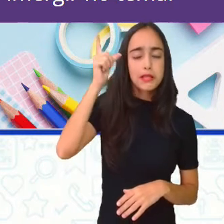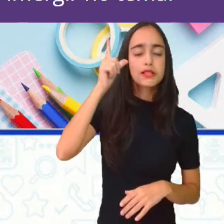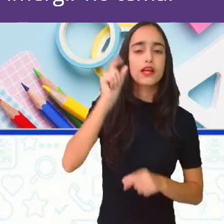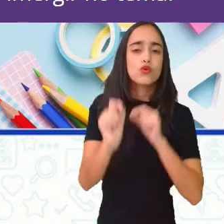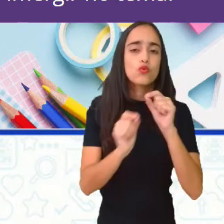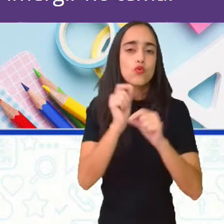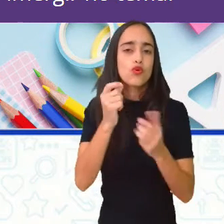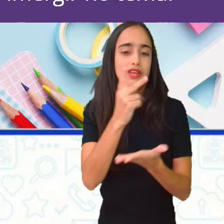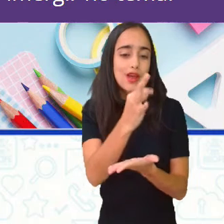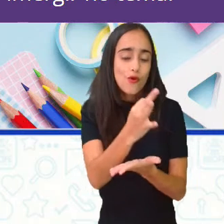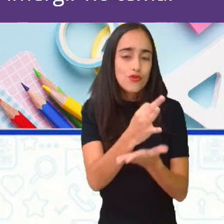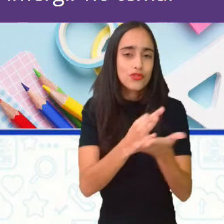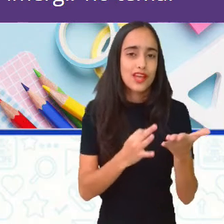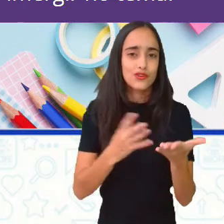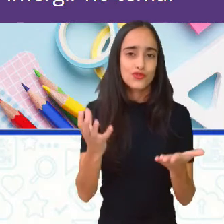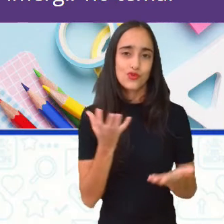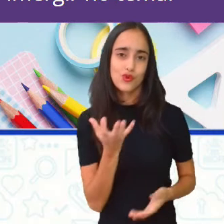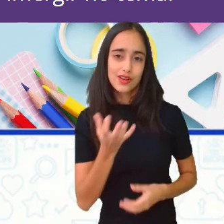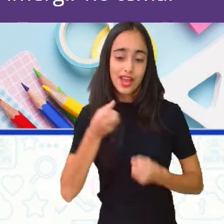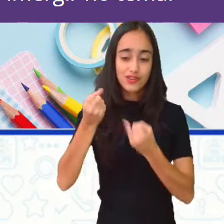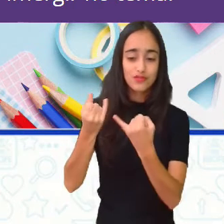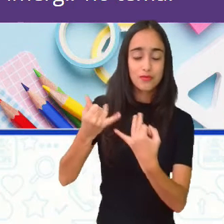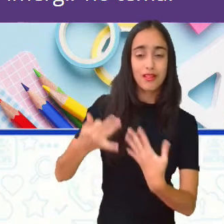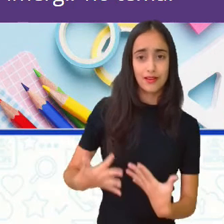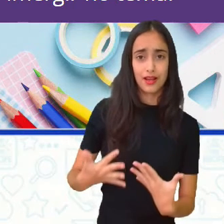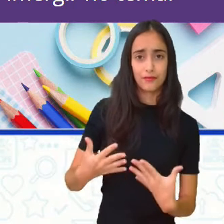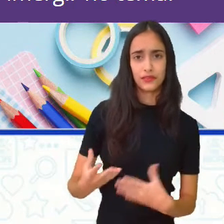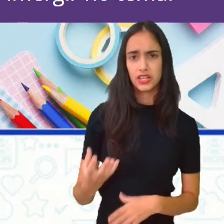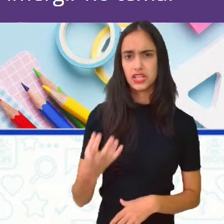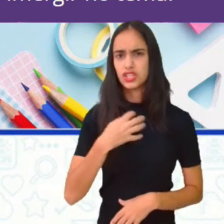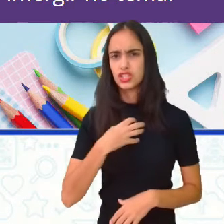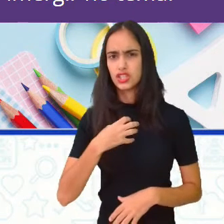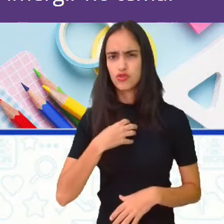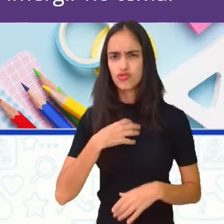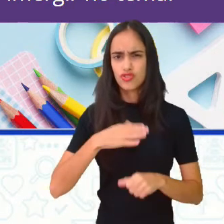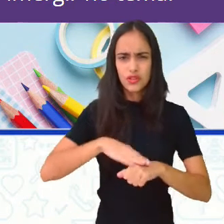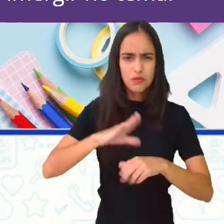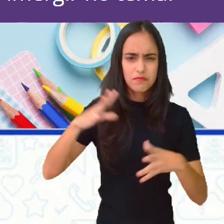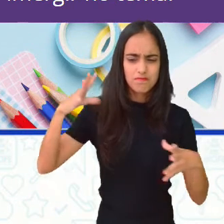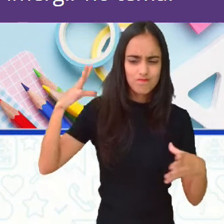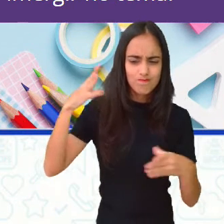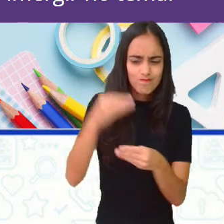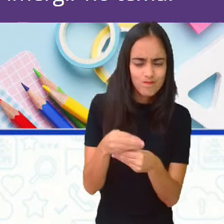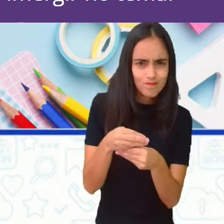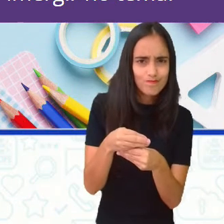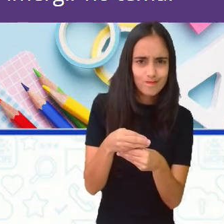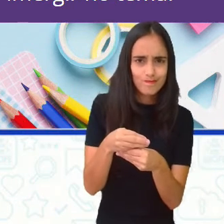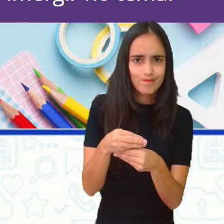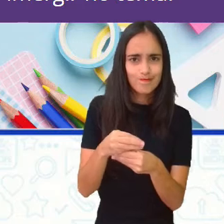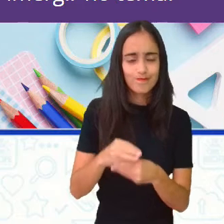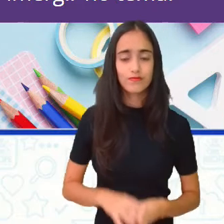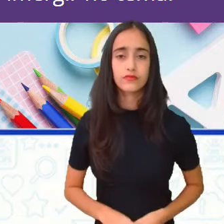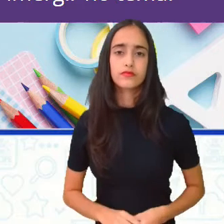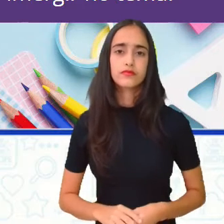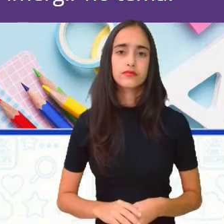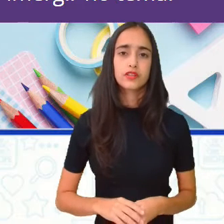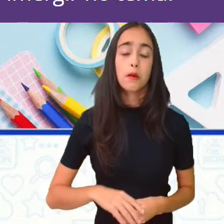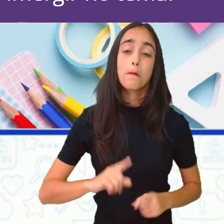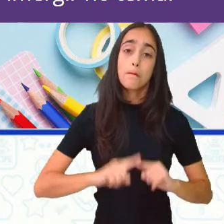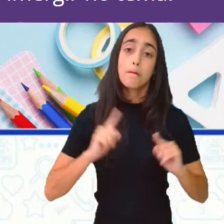as informações do texto de forma reduzida, é claro, nunca na sua totalidade, nunca com a exemplificação, mas que eu